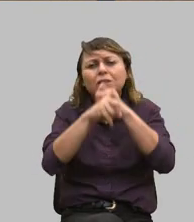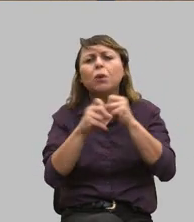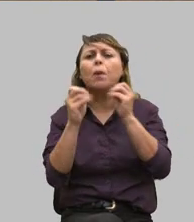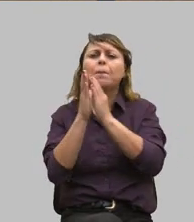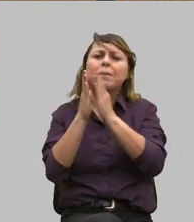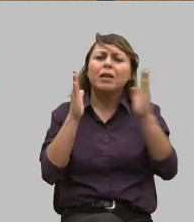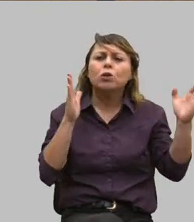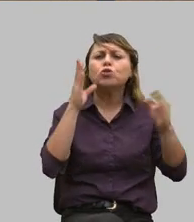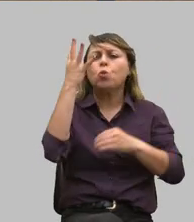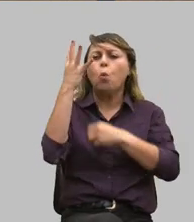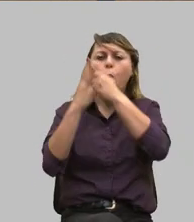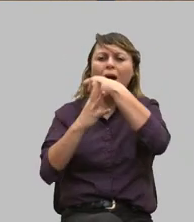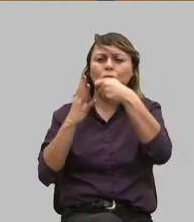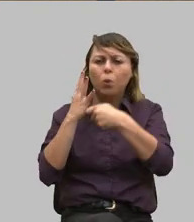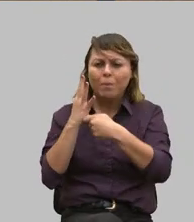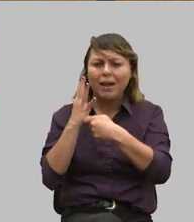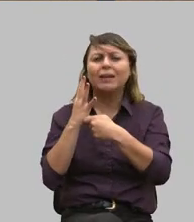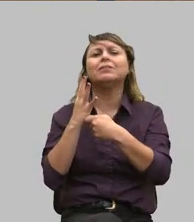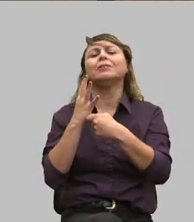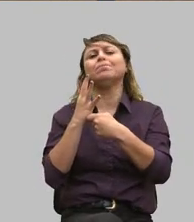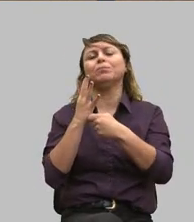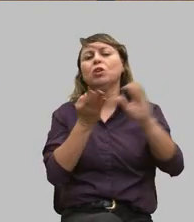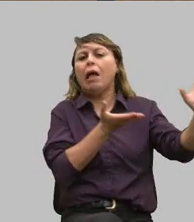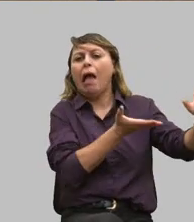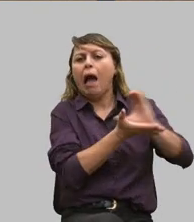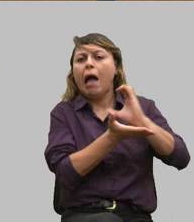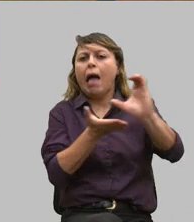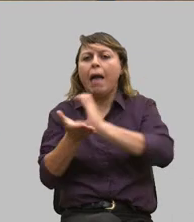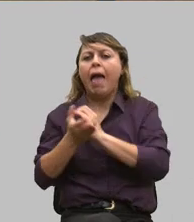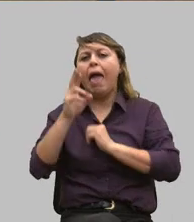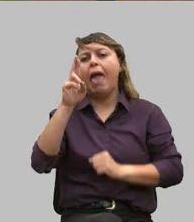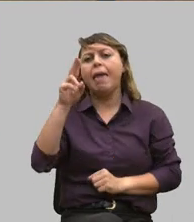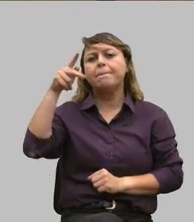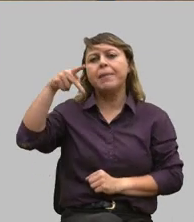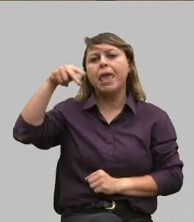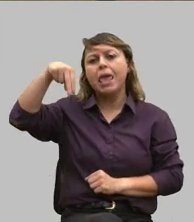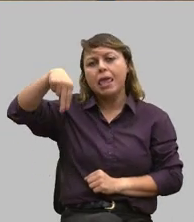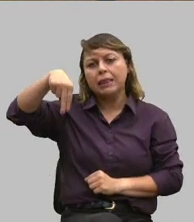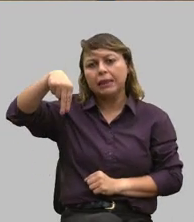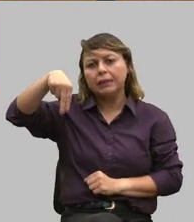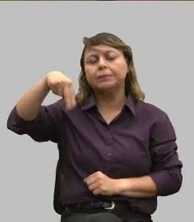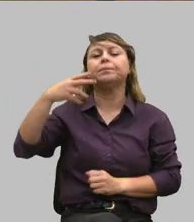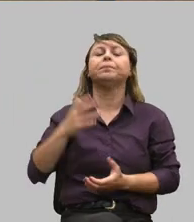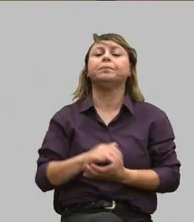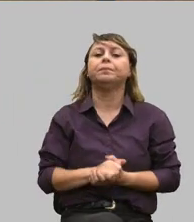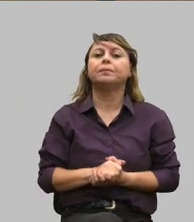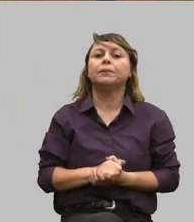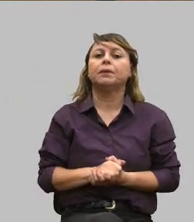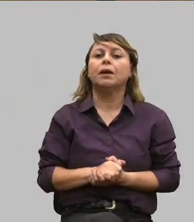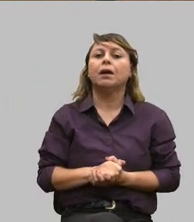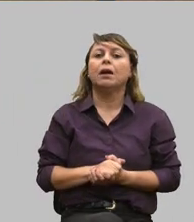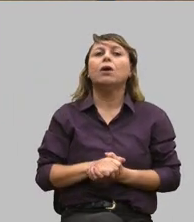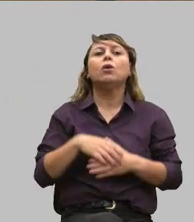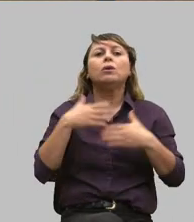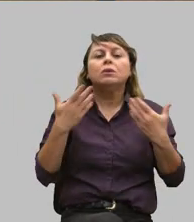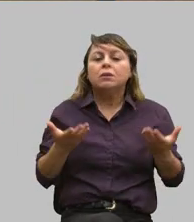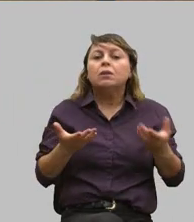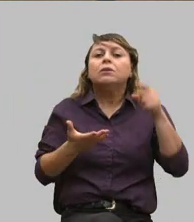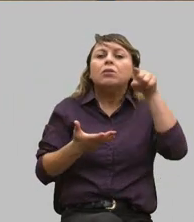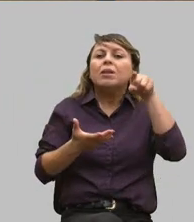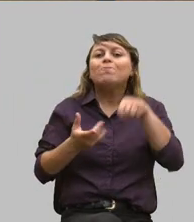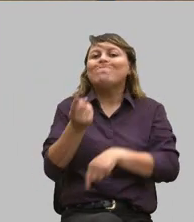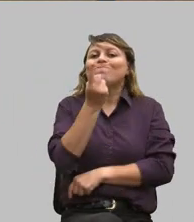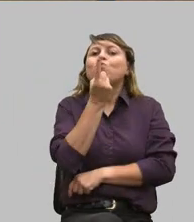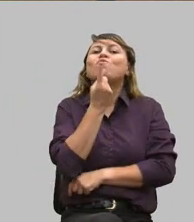meses com a queda brusca né do repasse de de RPM n ultimamente nós estamos praticamente no